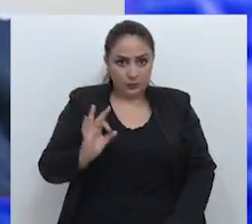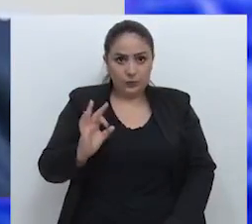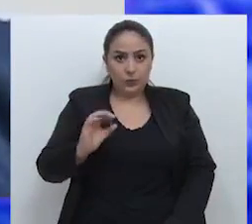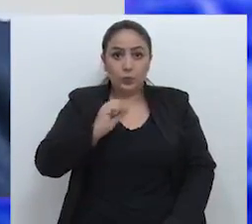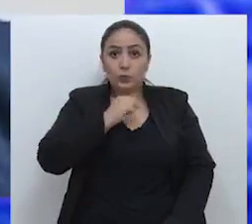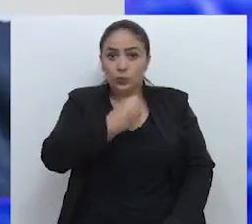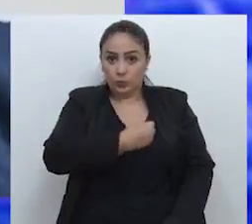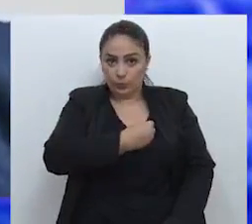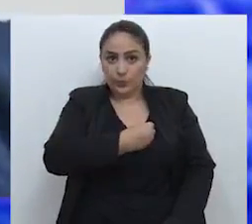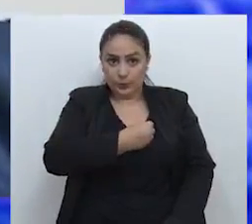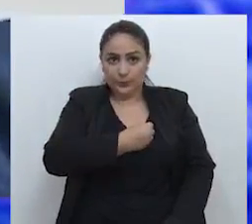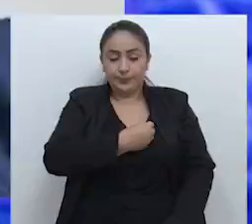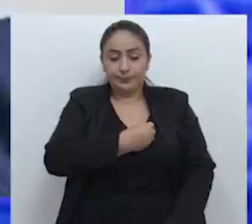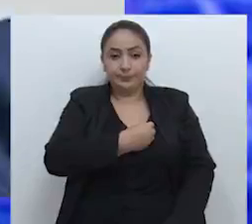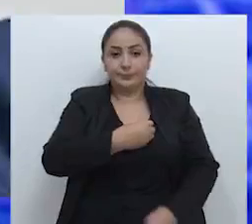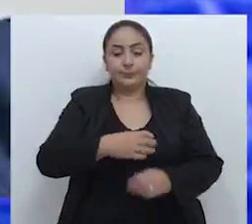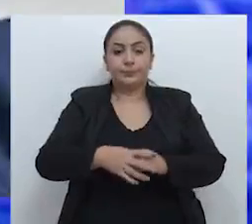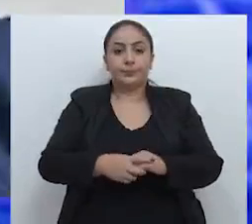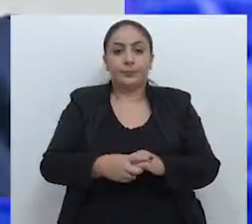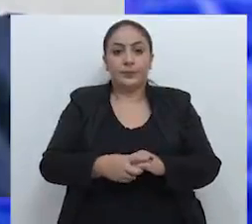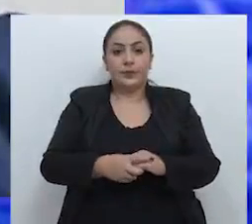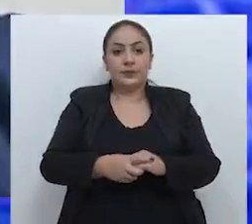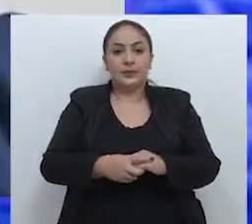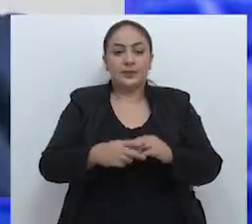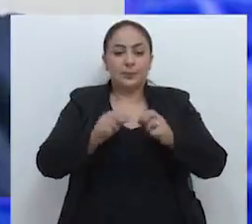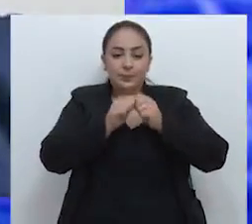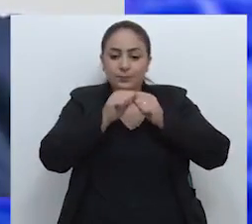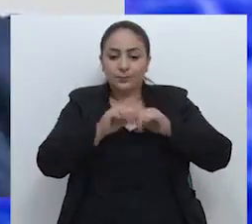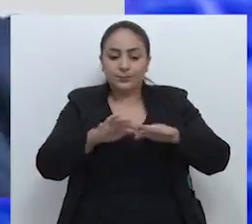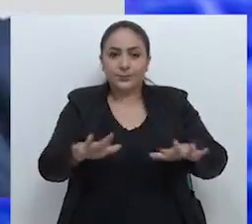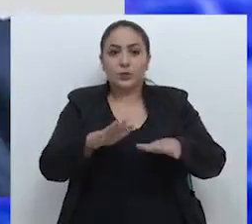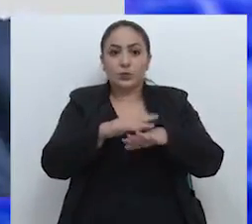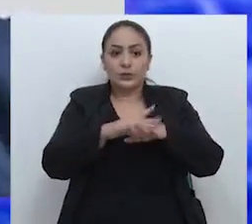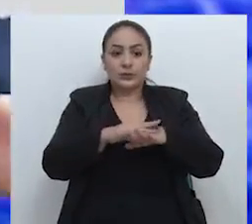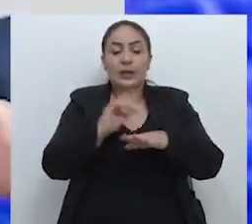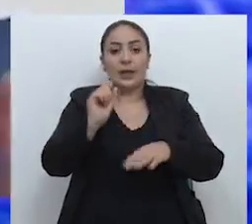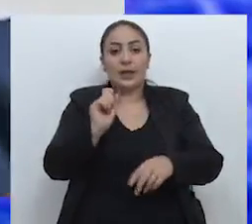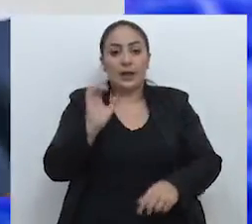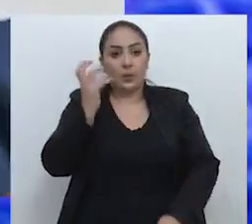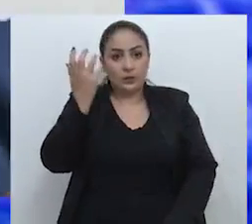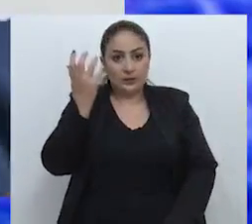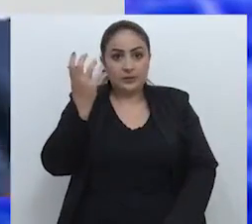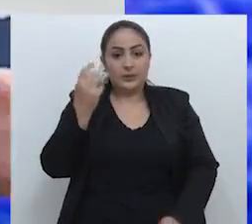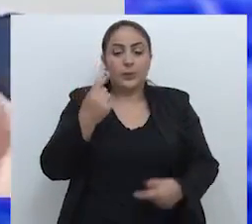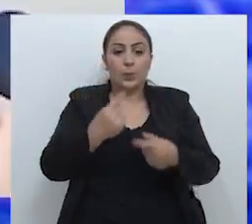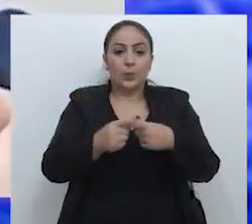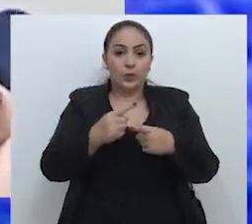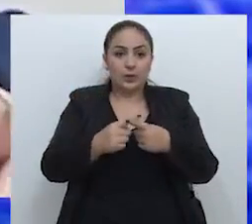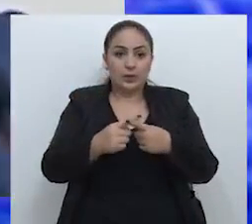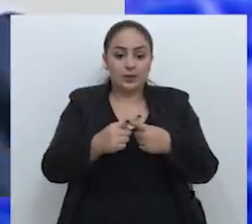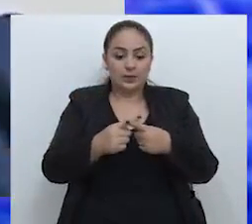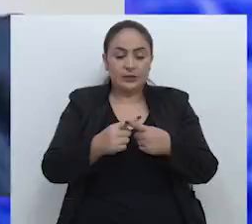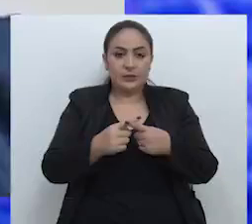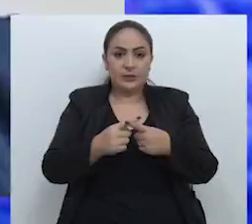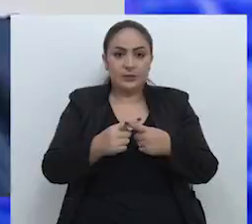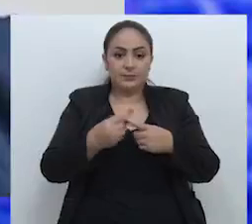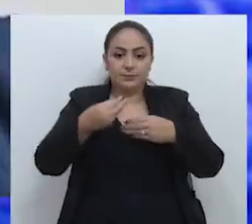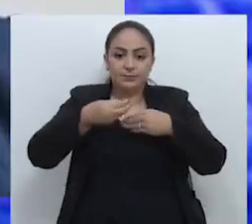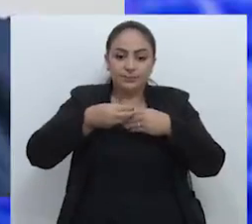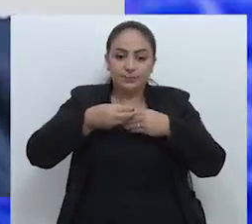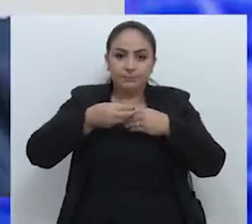6,4%, ou seja, um número significativo das infecções são causadas